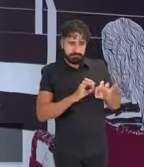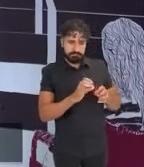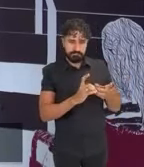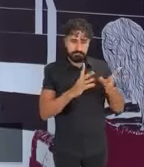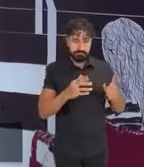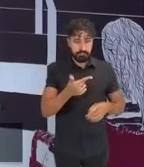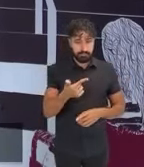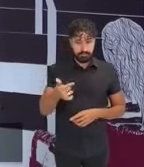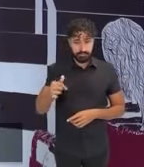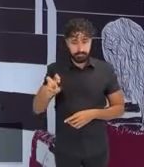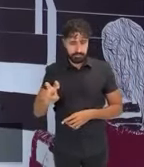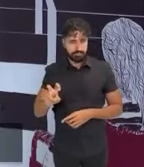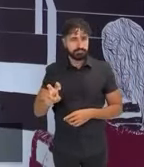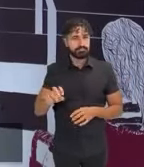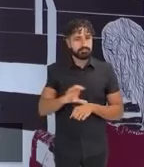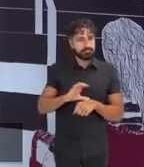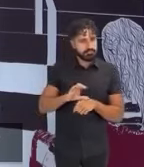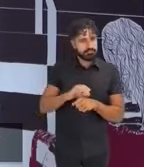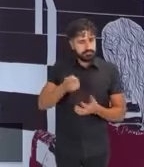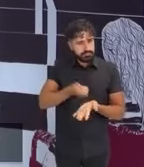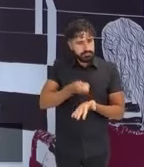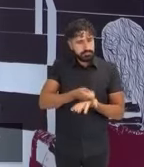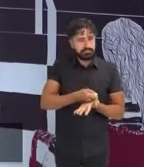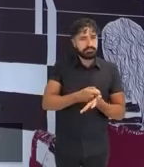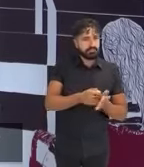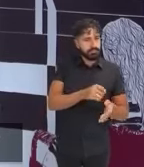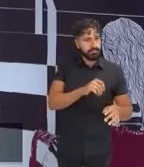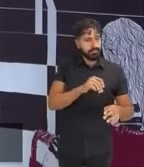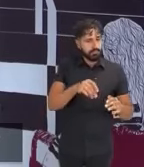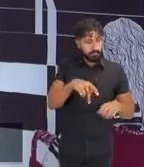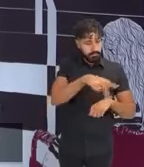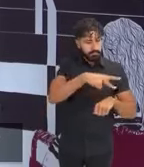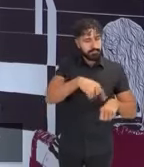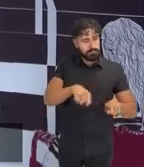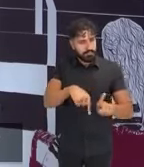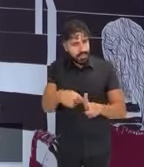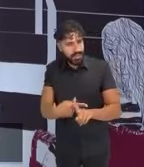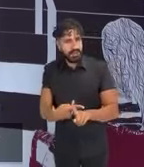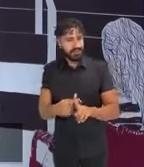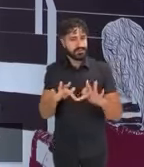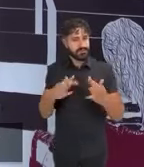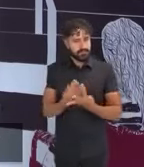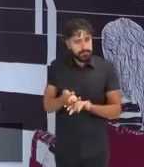também exige o compromisso do Estado e da família como educação direito de todos, preparando o